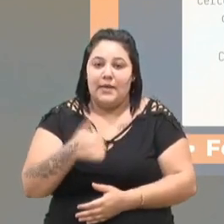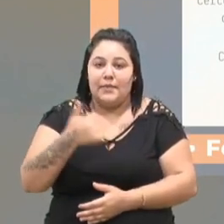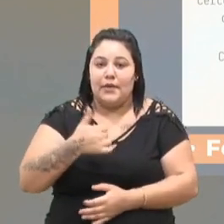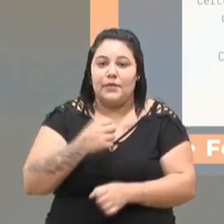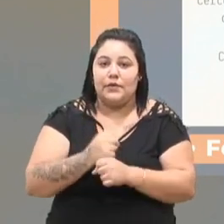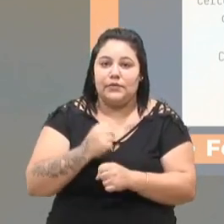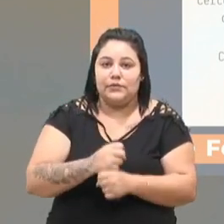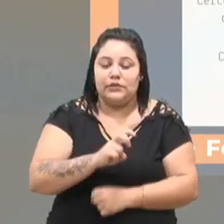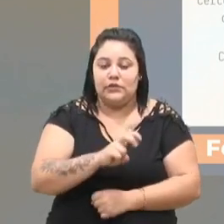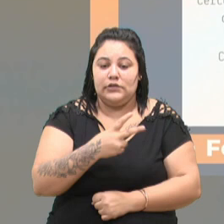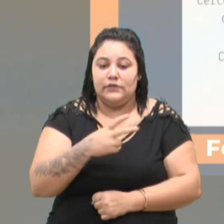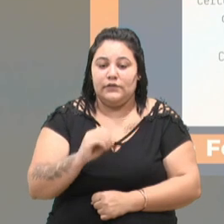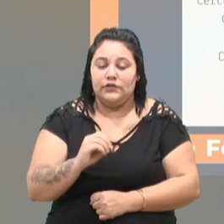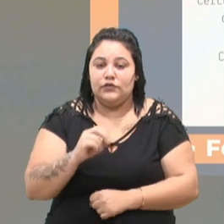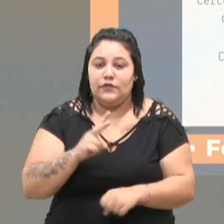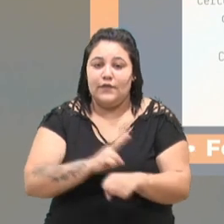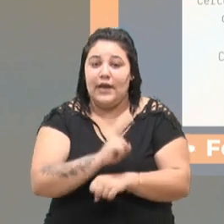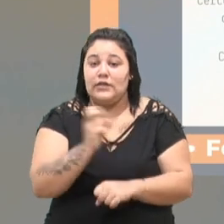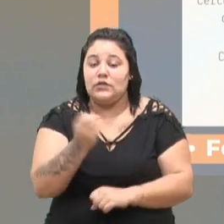vagas novas.